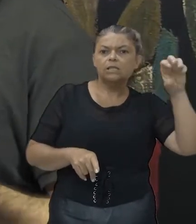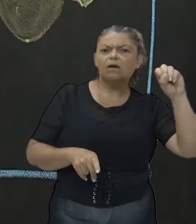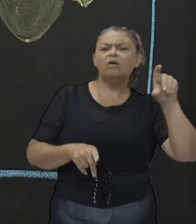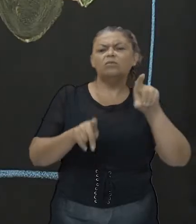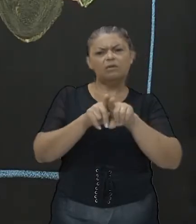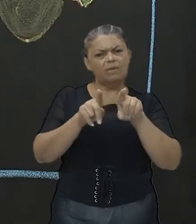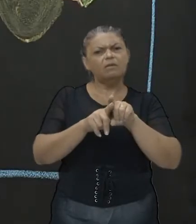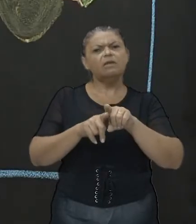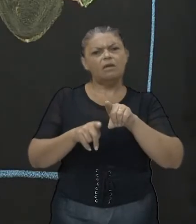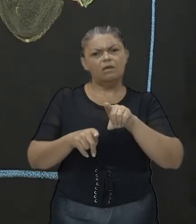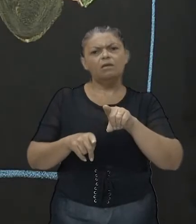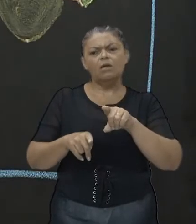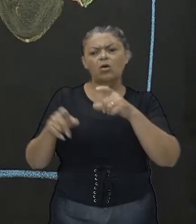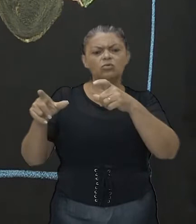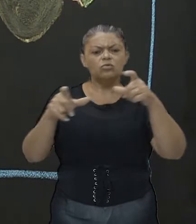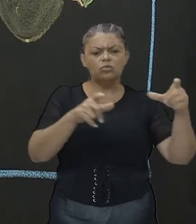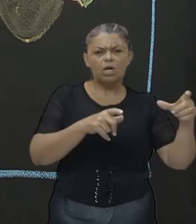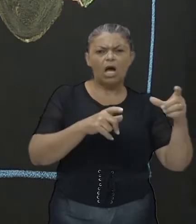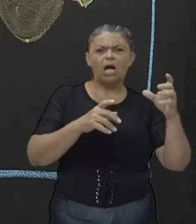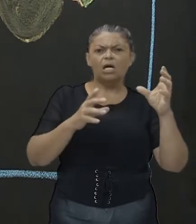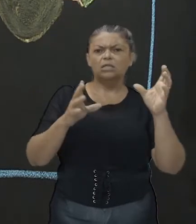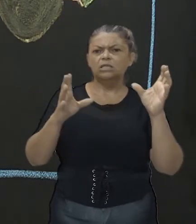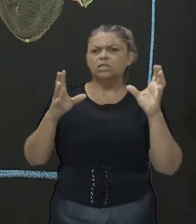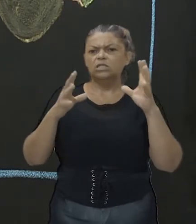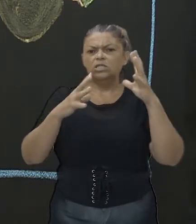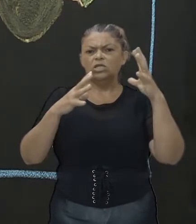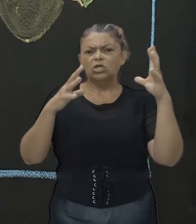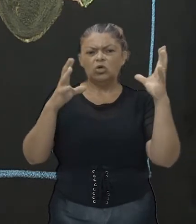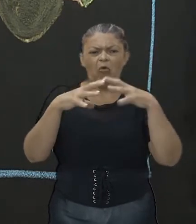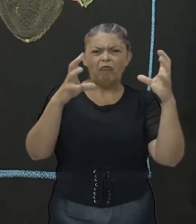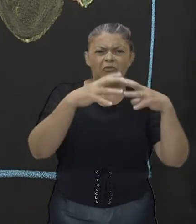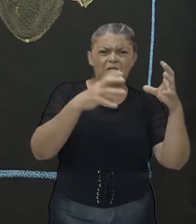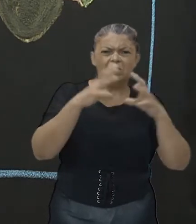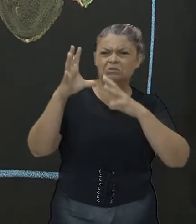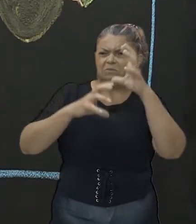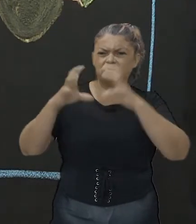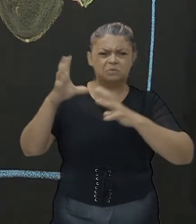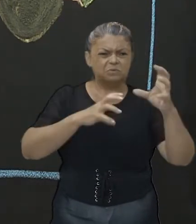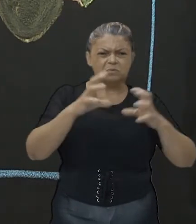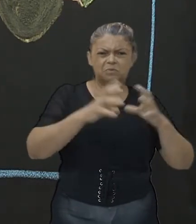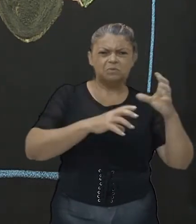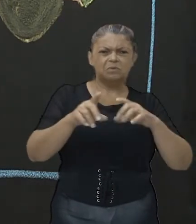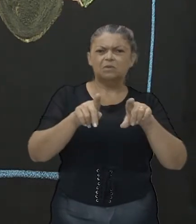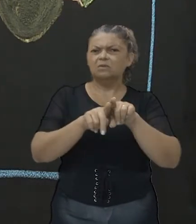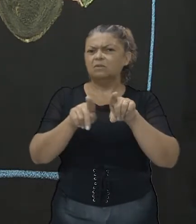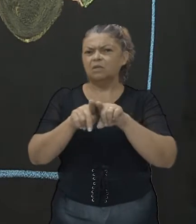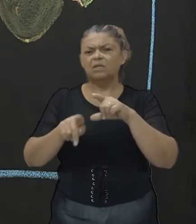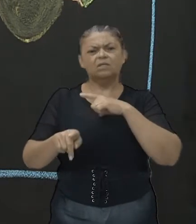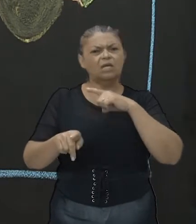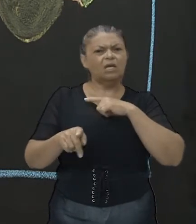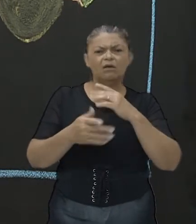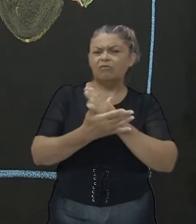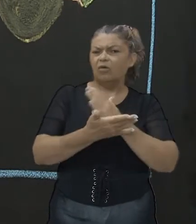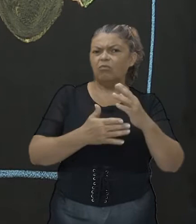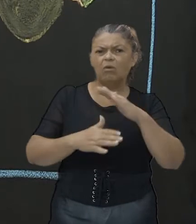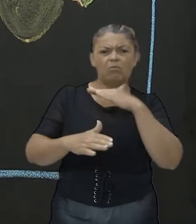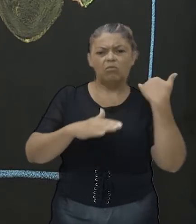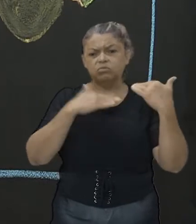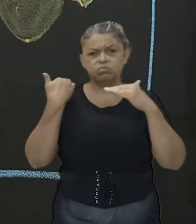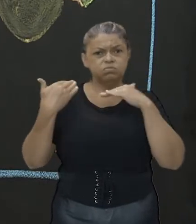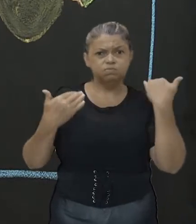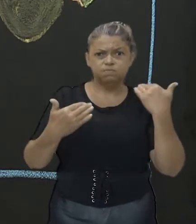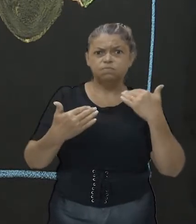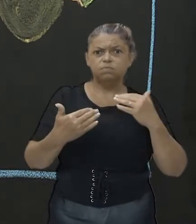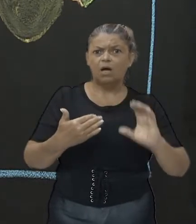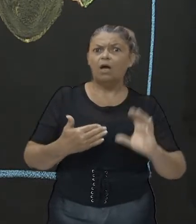nessa região. Essa pluralidade cultural no norte da Índia e do Paquistão faz com que gere esse conflito.